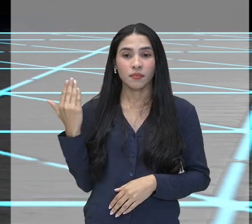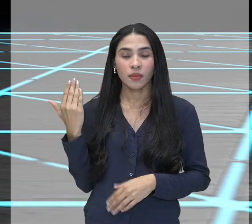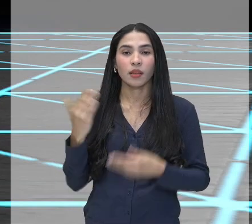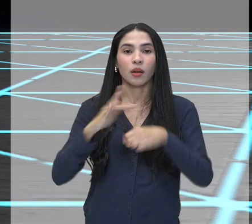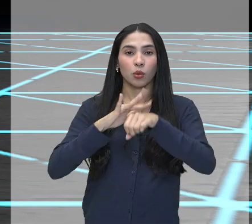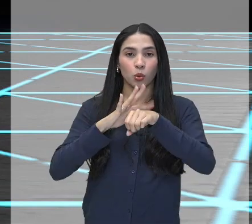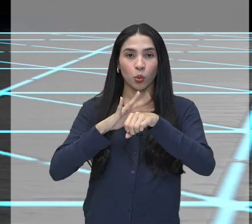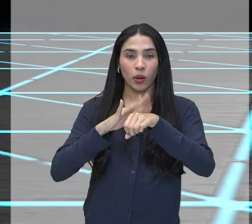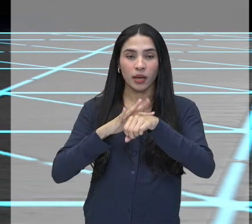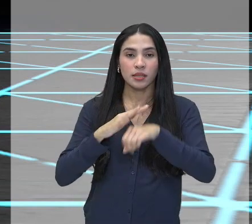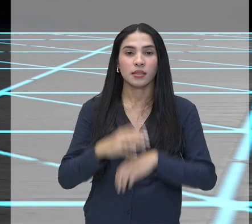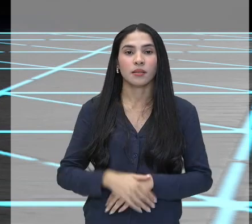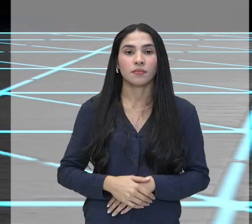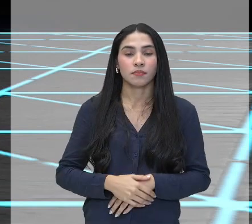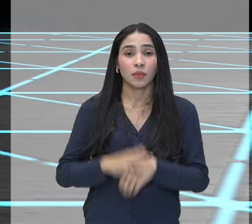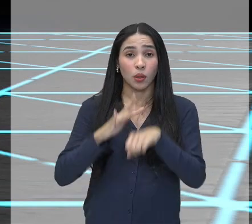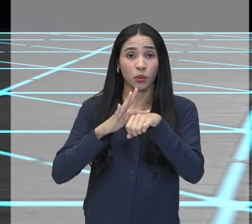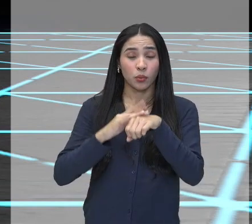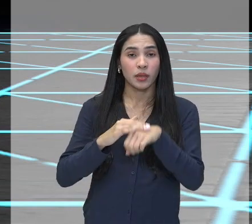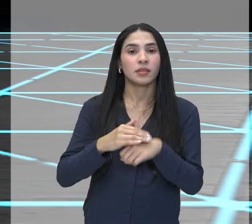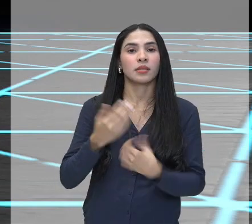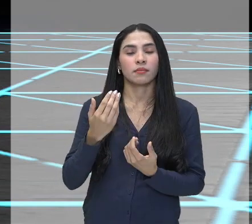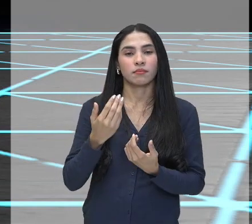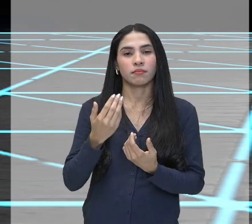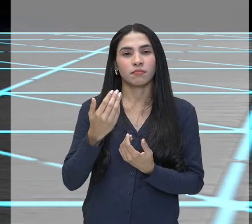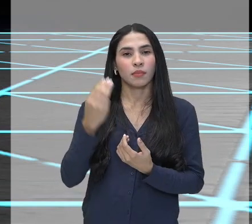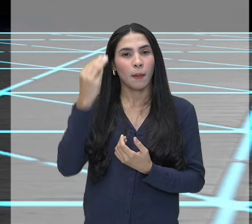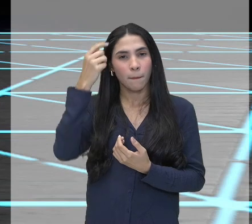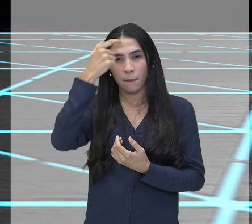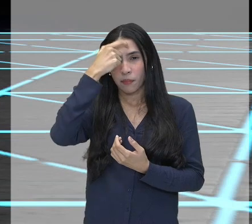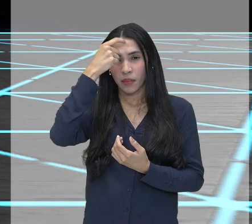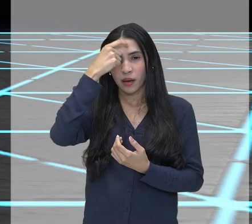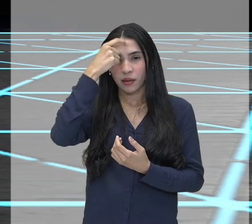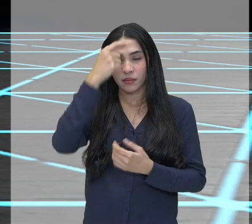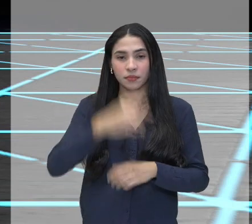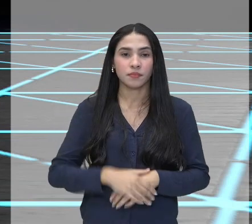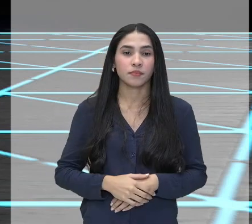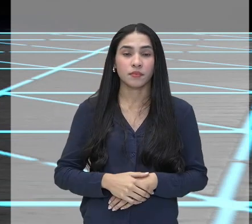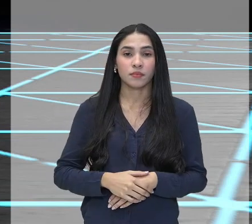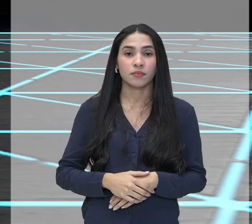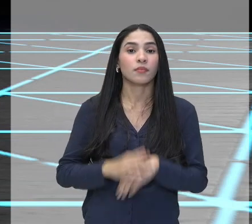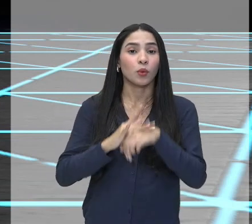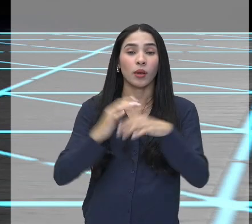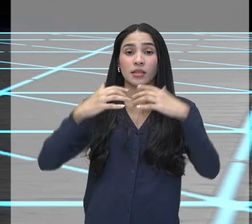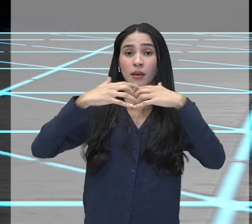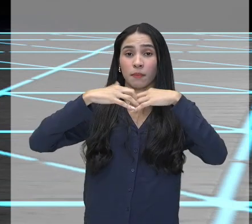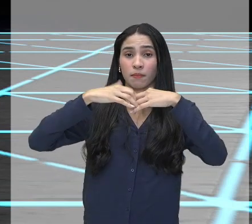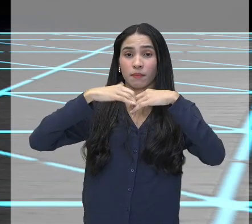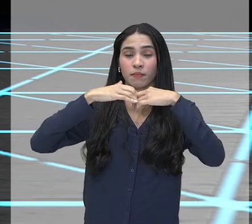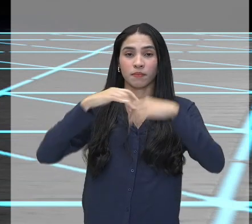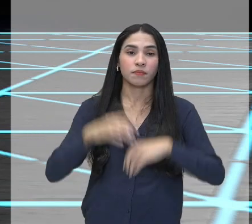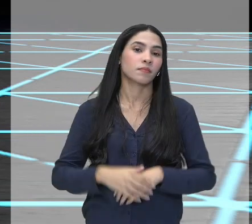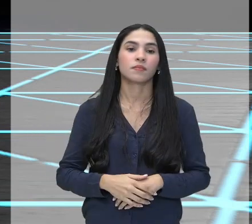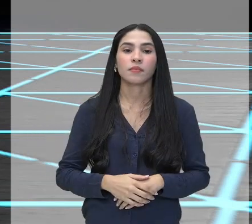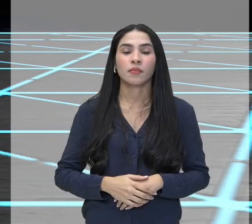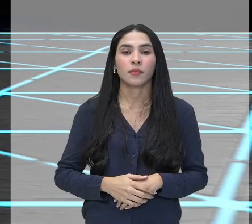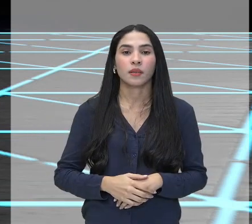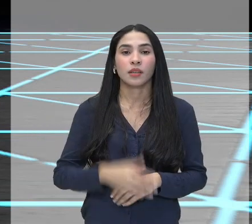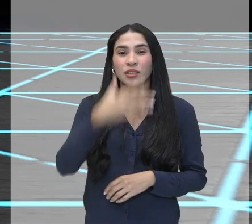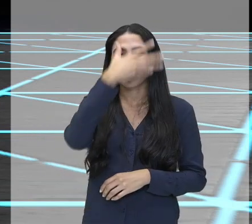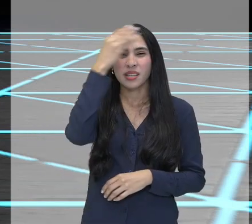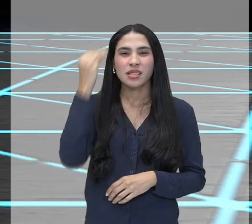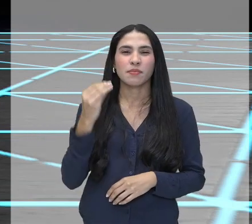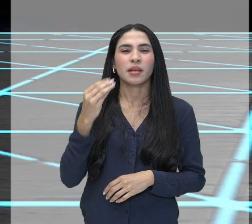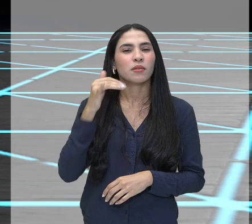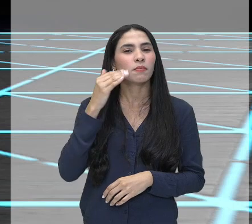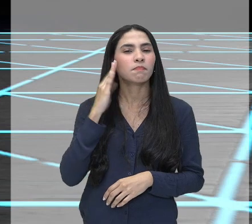né, além da osteoporose, que a gente acabou de ver, temos a doença de Alzheimer, que é uma doença que afeta